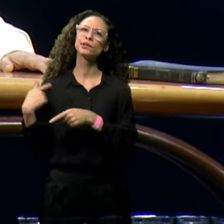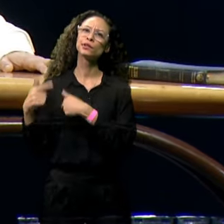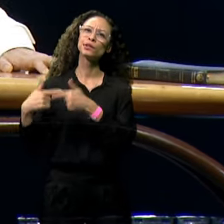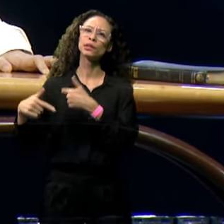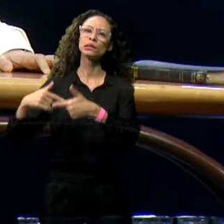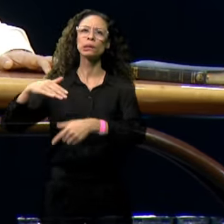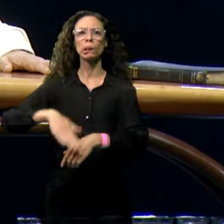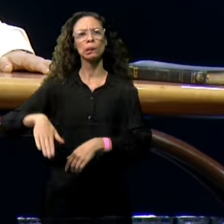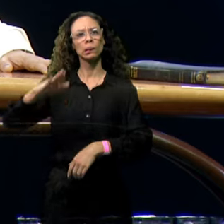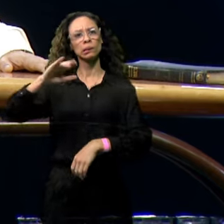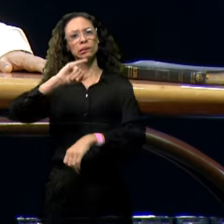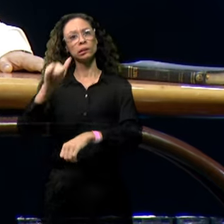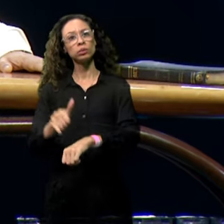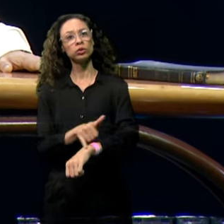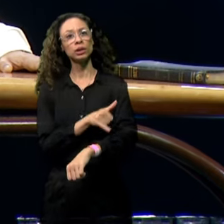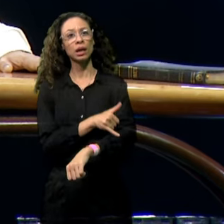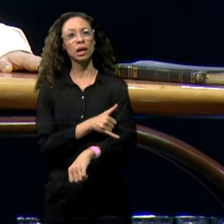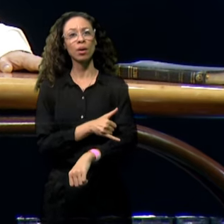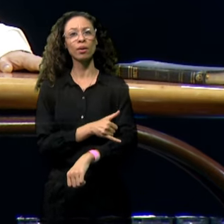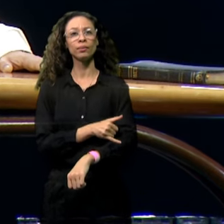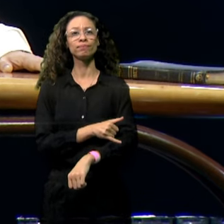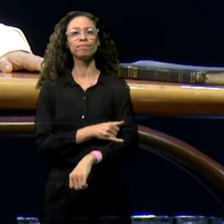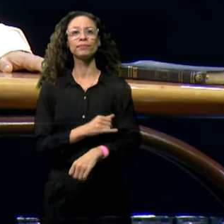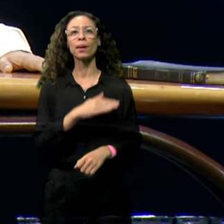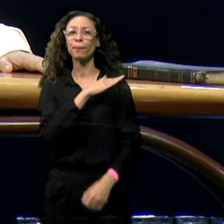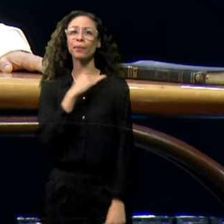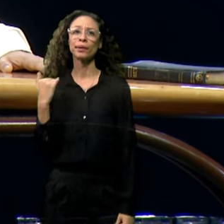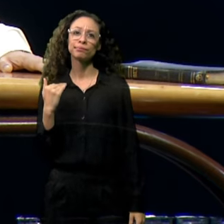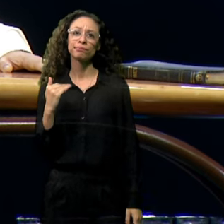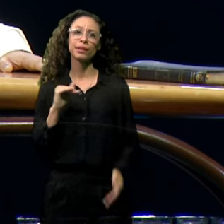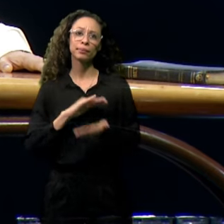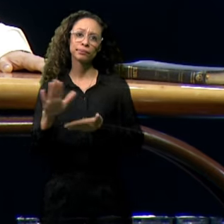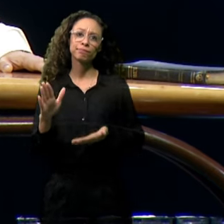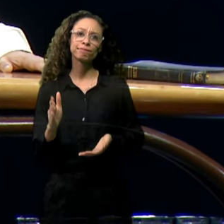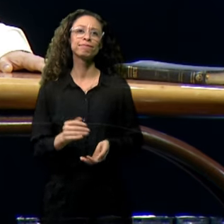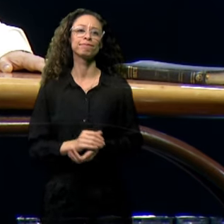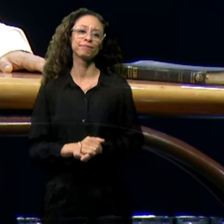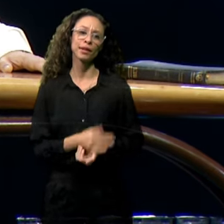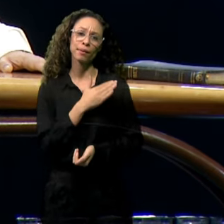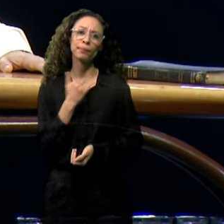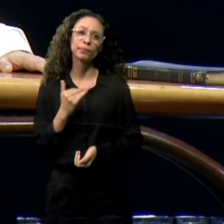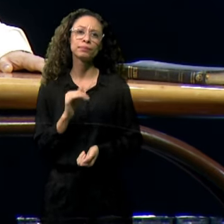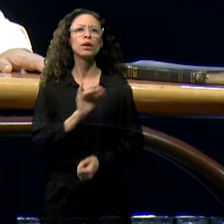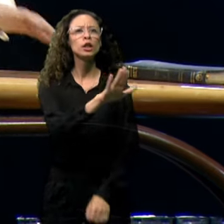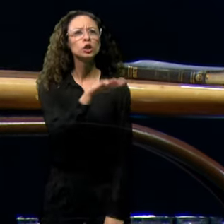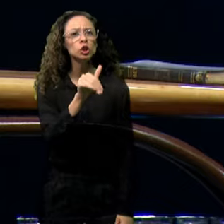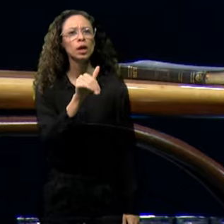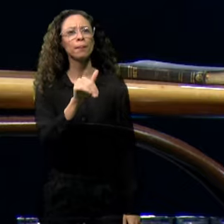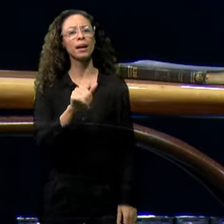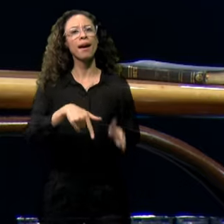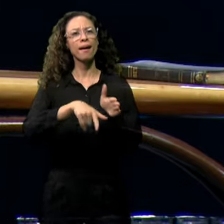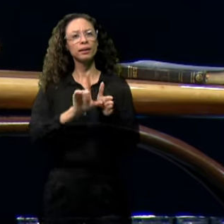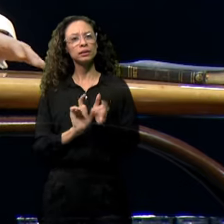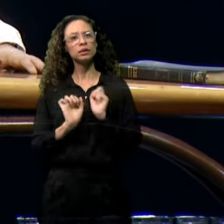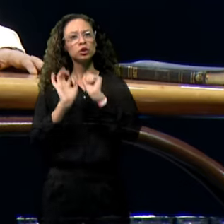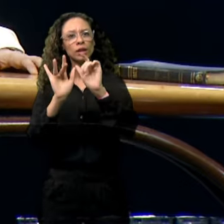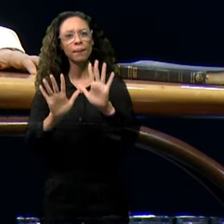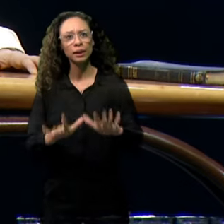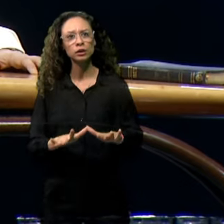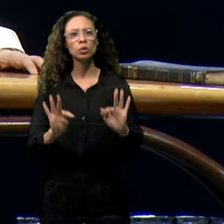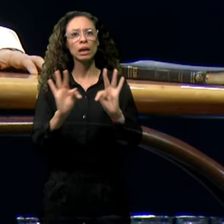e agora chega a hora que ele tem que partir e nesse momento de abençoar as